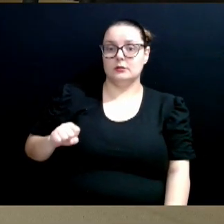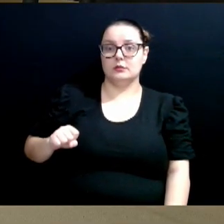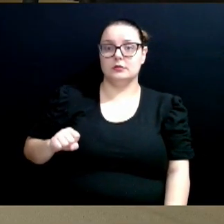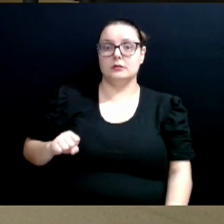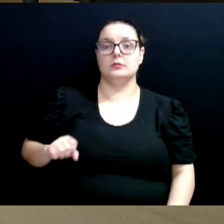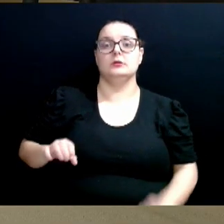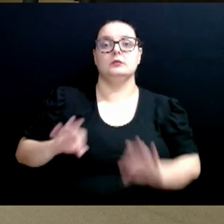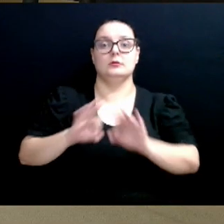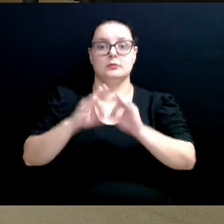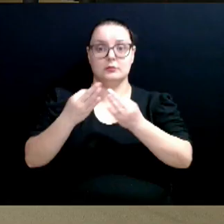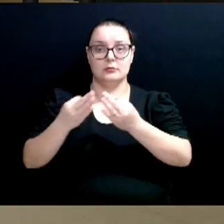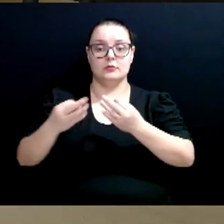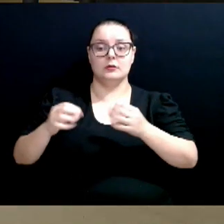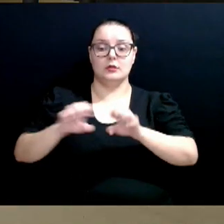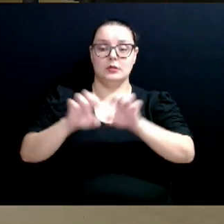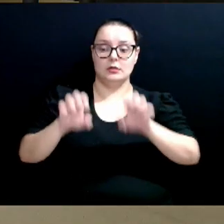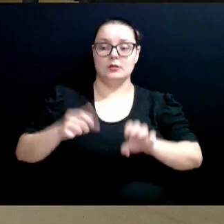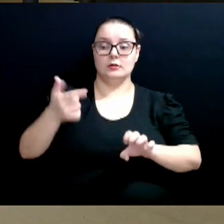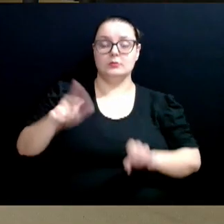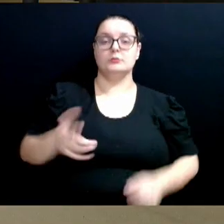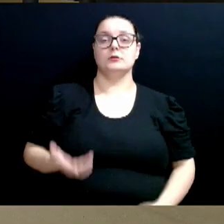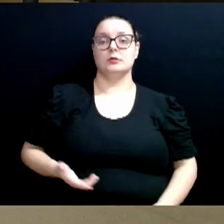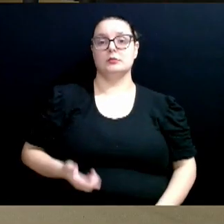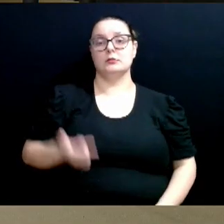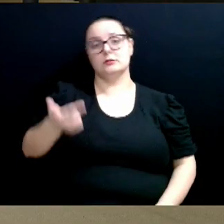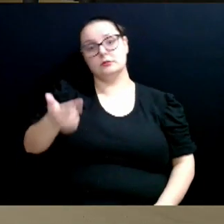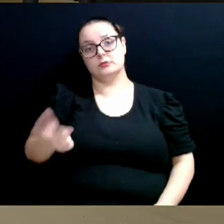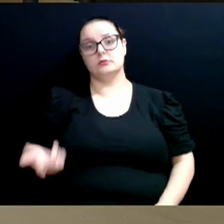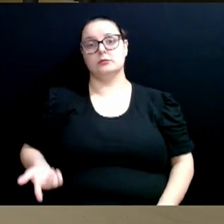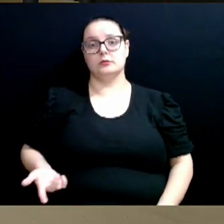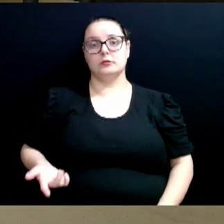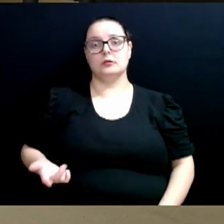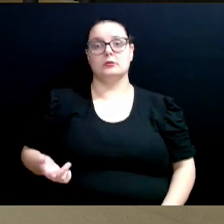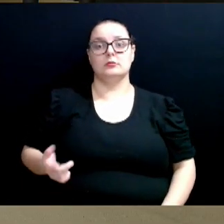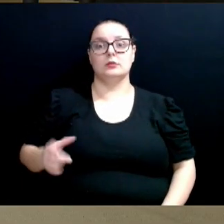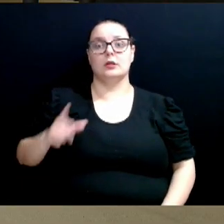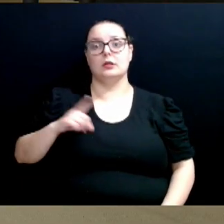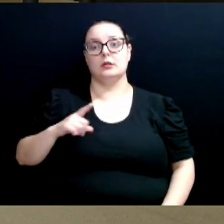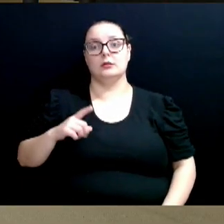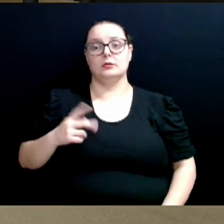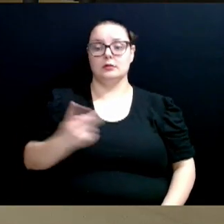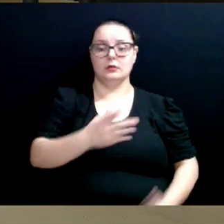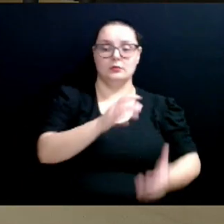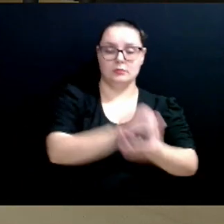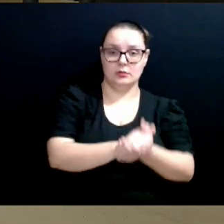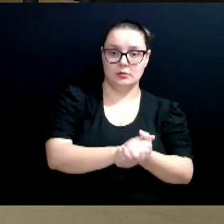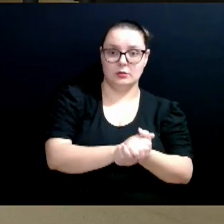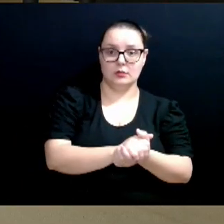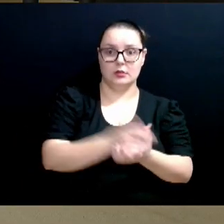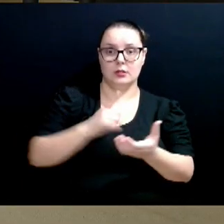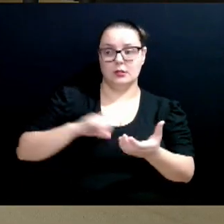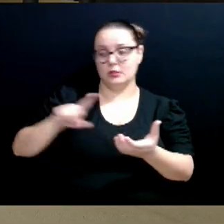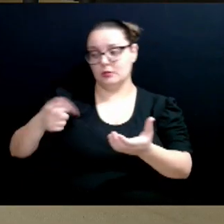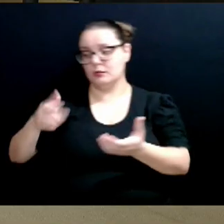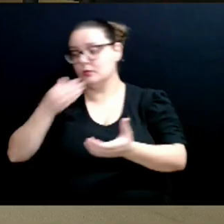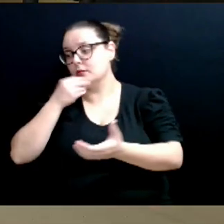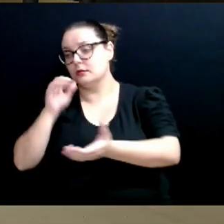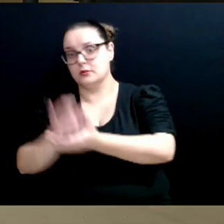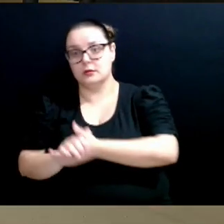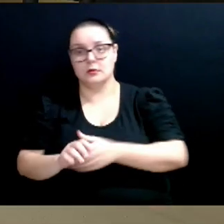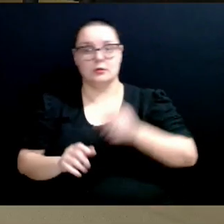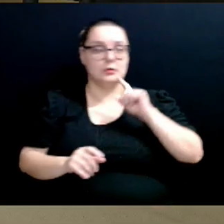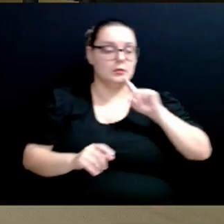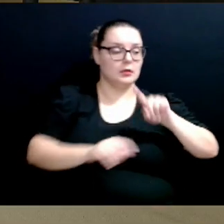né, reconstruídas, então, aí tem o casal, aí tem o ex-marido, tem a ex-mulher,